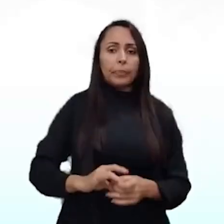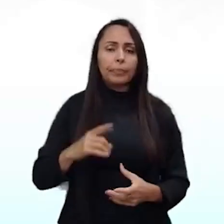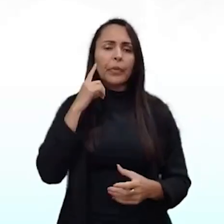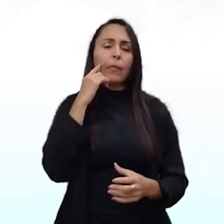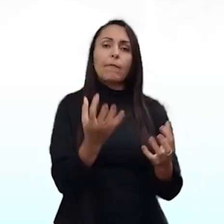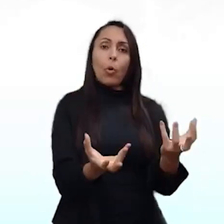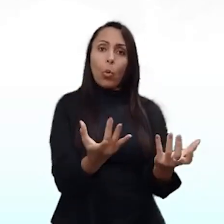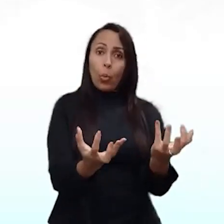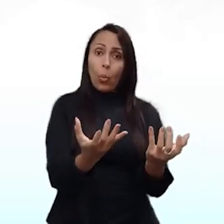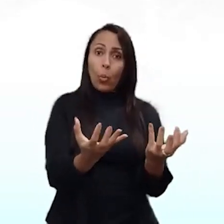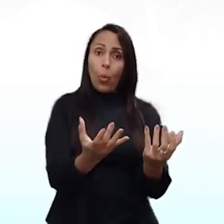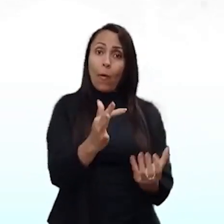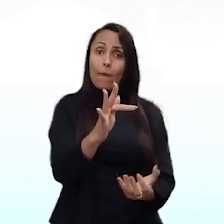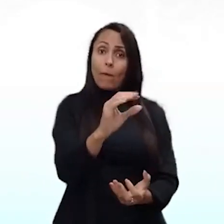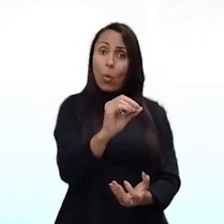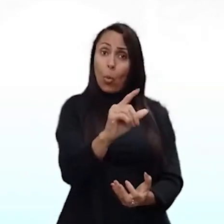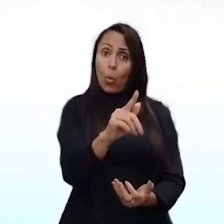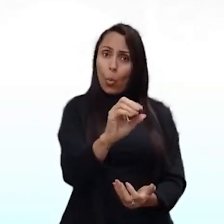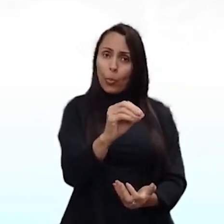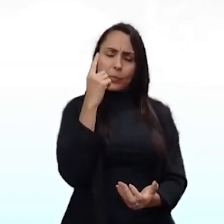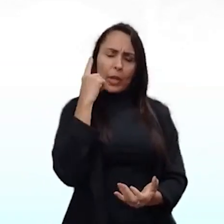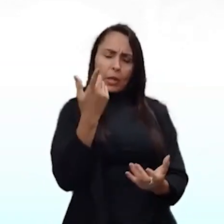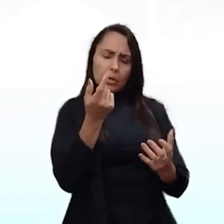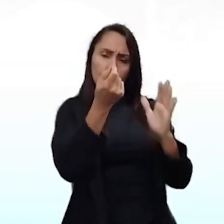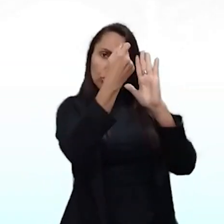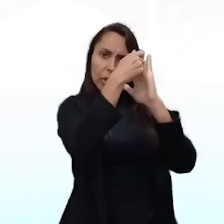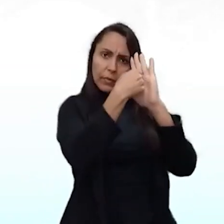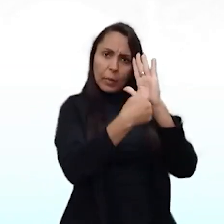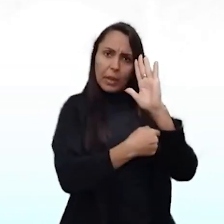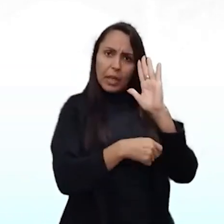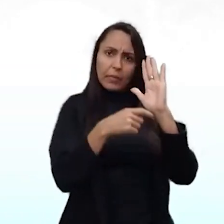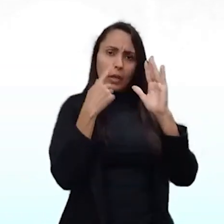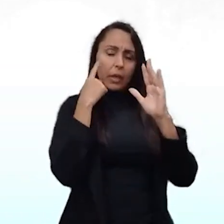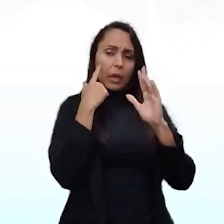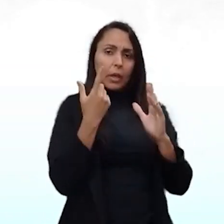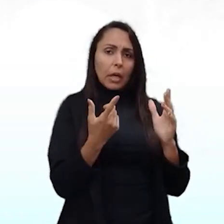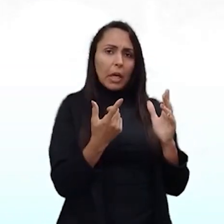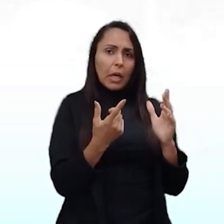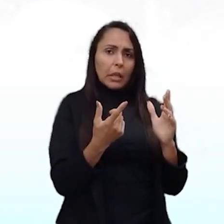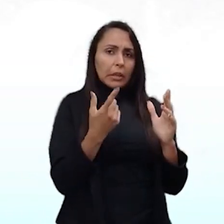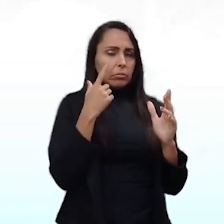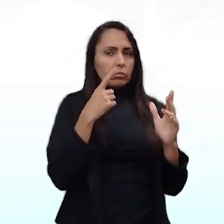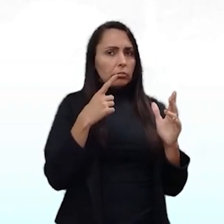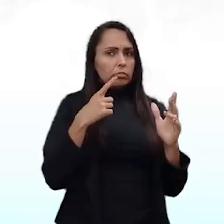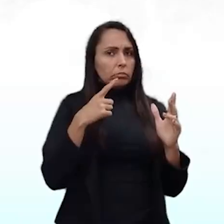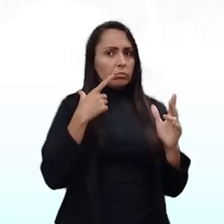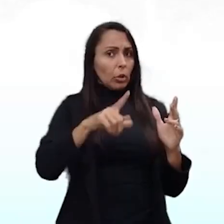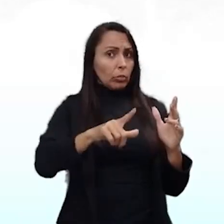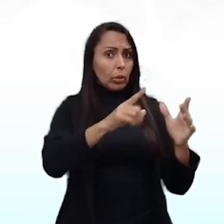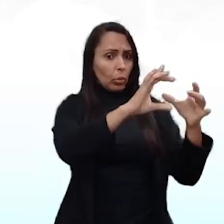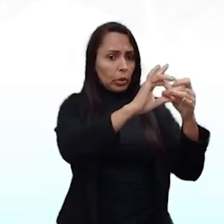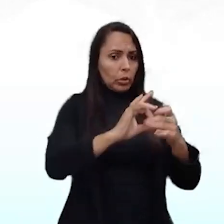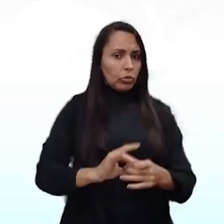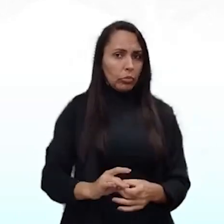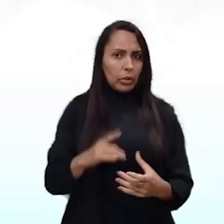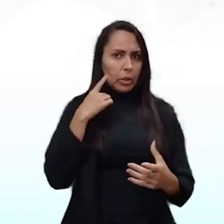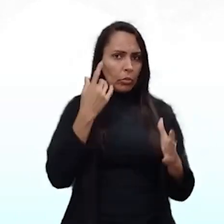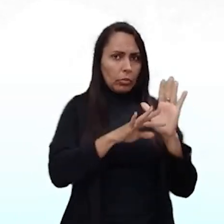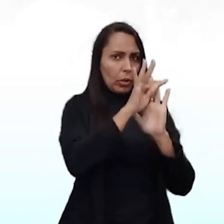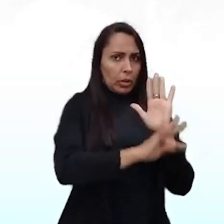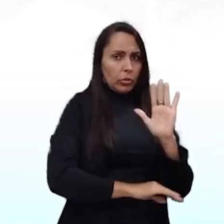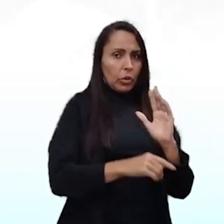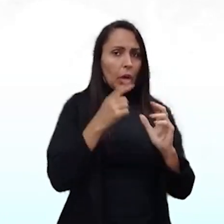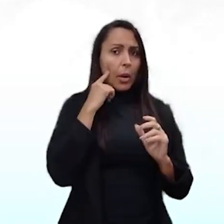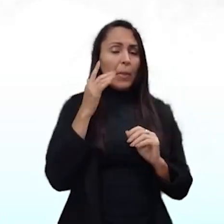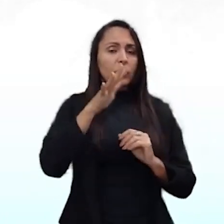palavra fogo. Se eu chegar a palavra e escrever a palavra fogo sem um contexto, não é texto. Mas a partir do momento que você